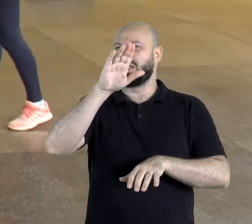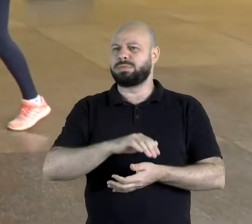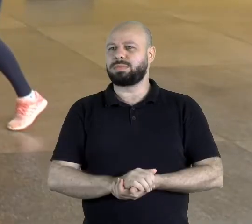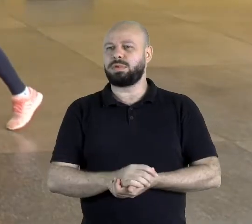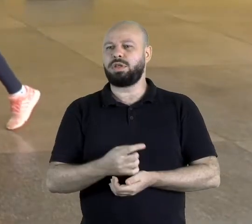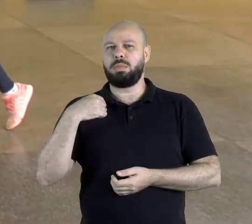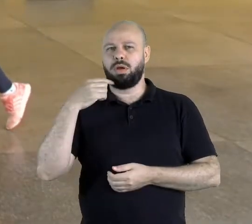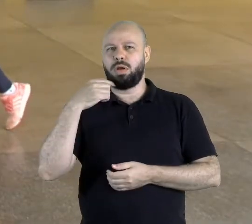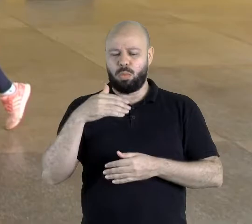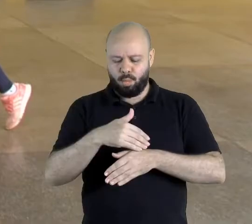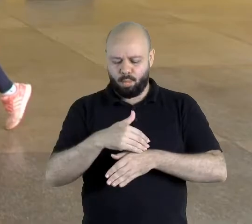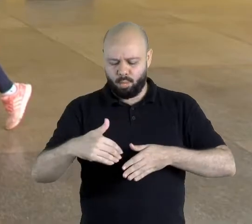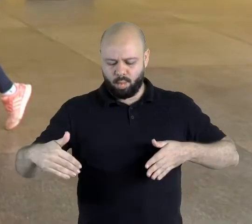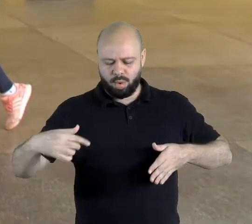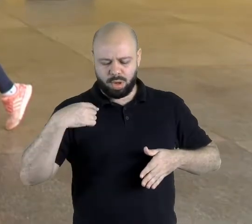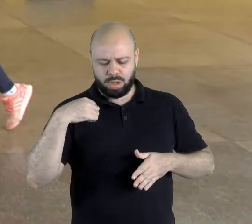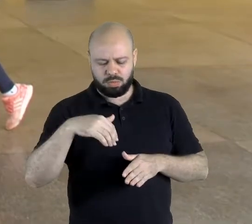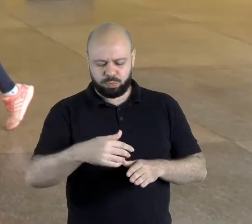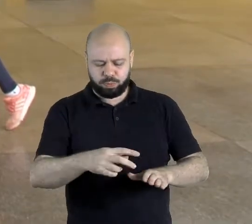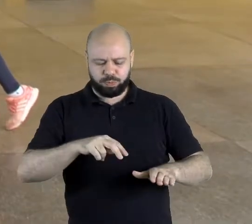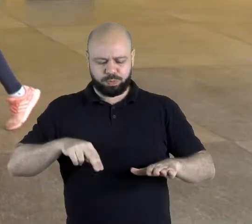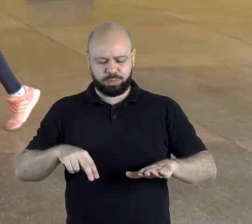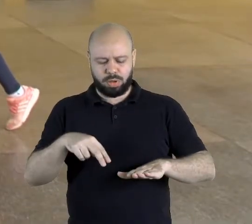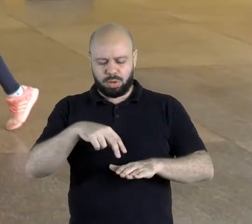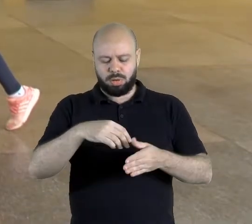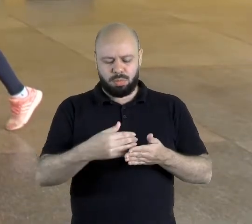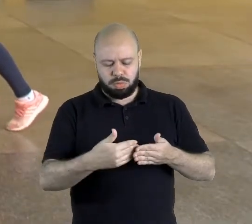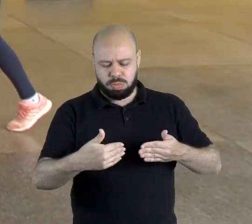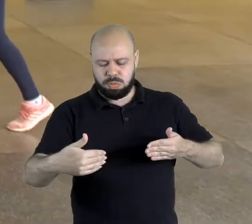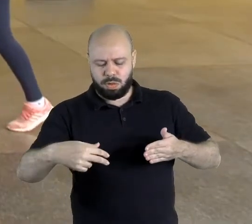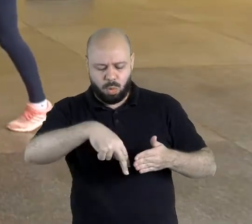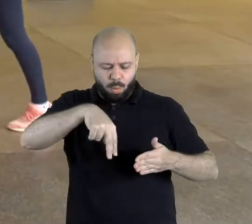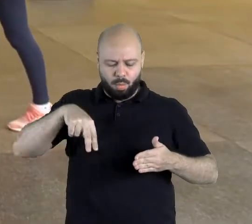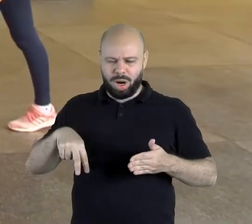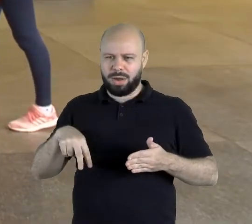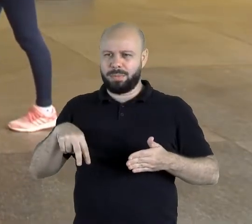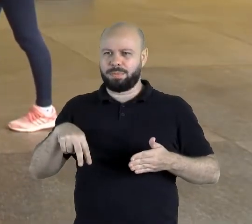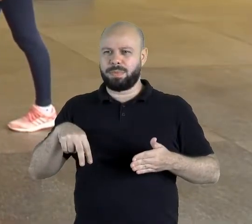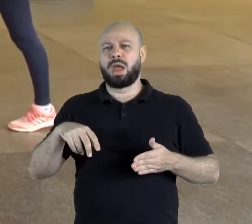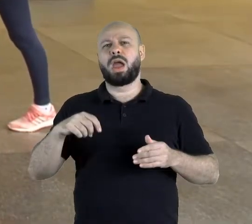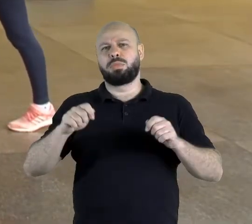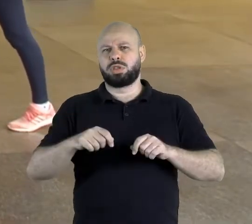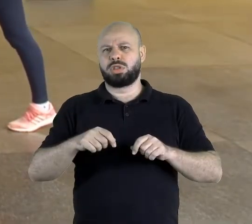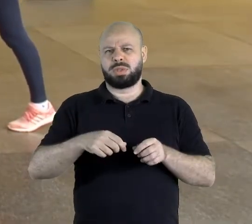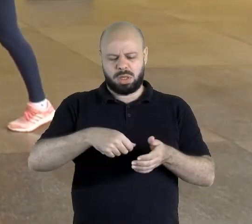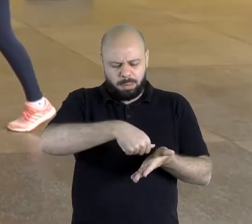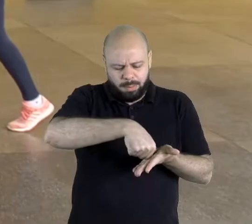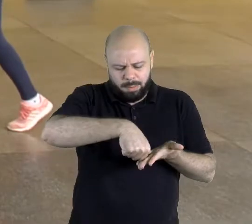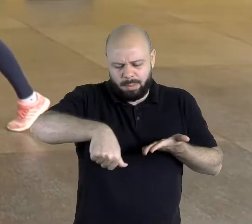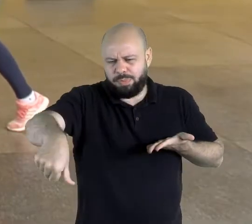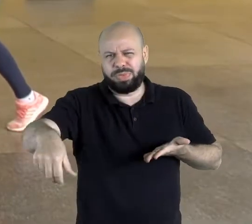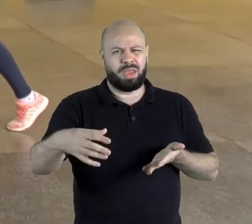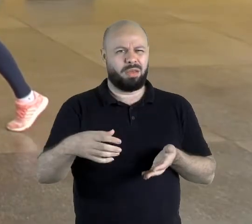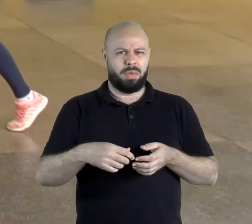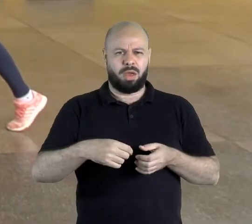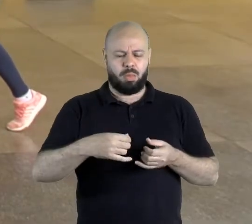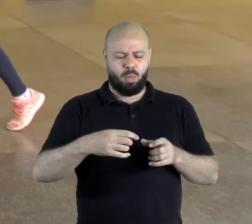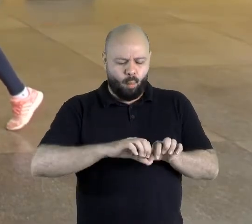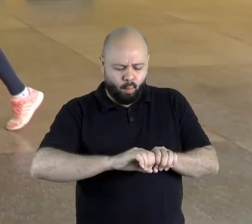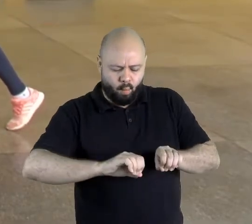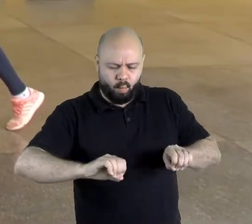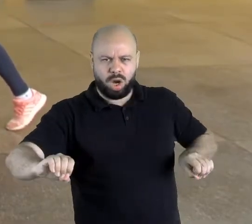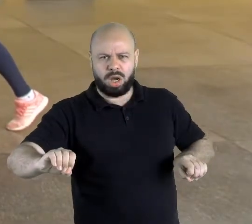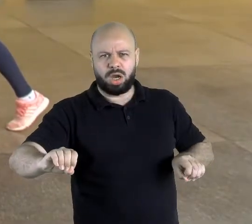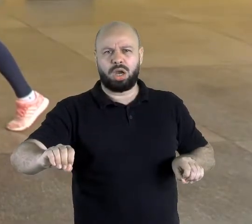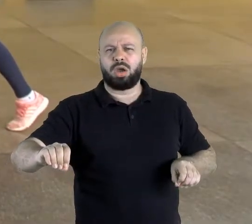o nosso espaço com os cones, vocês podem delimitar com um risco no chão, com uma corda, com